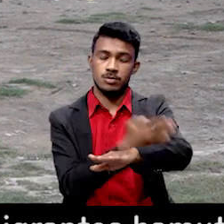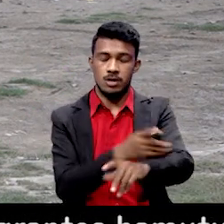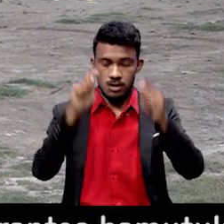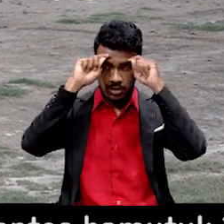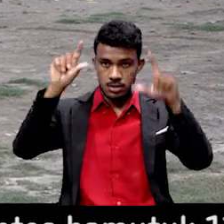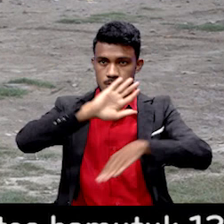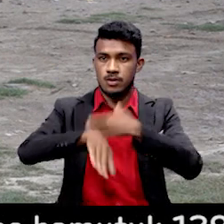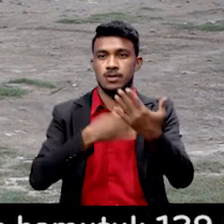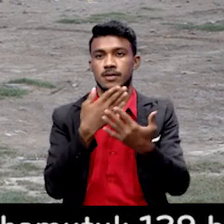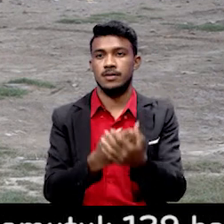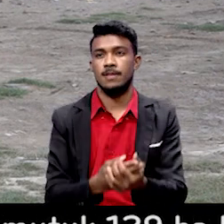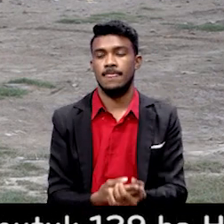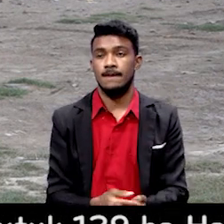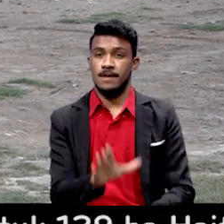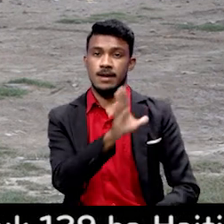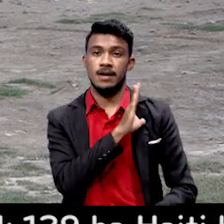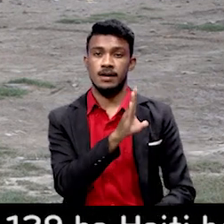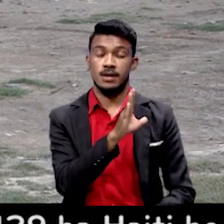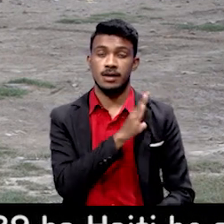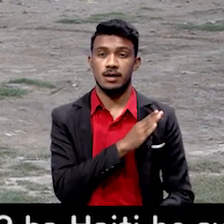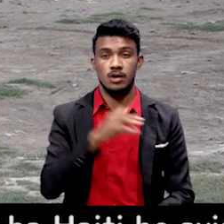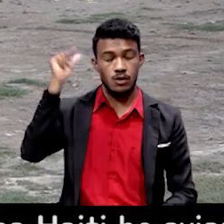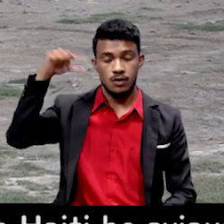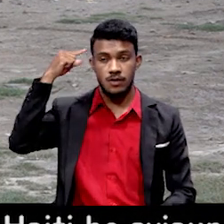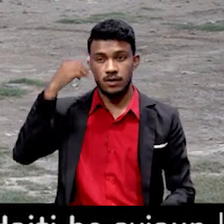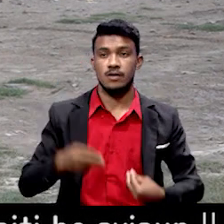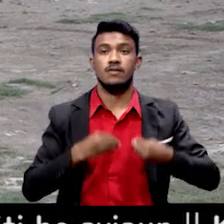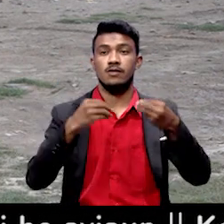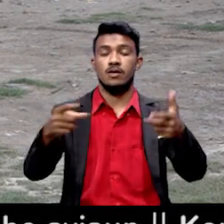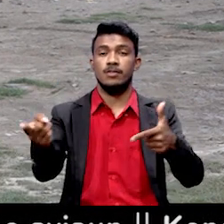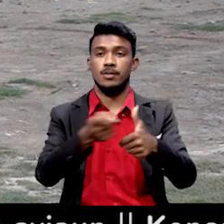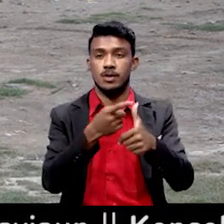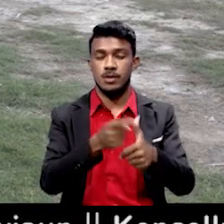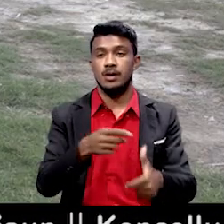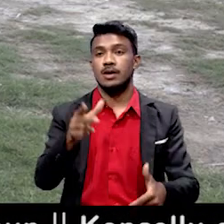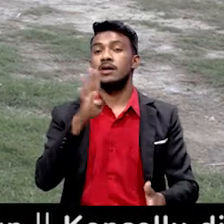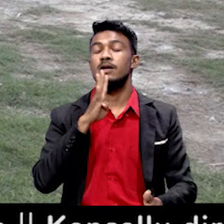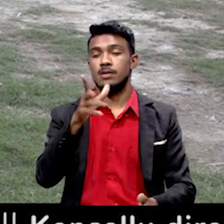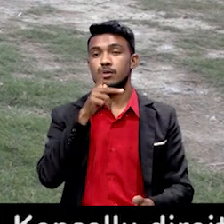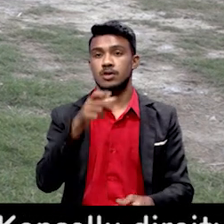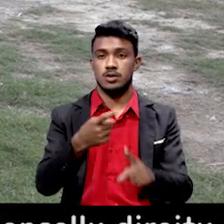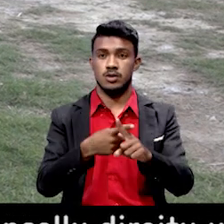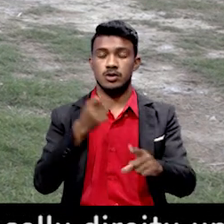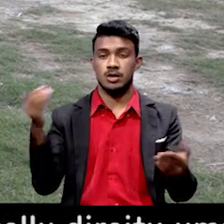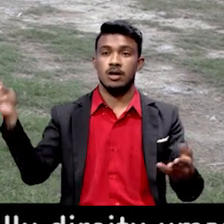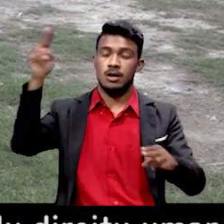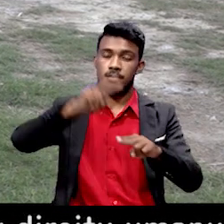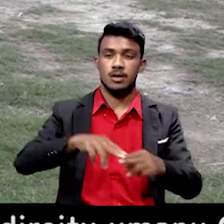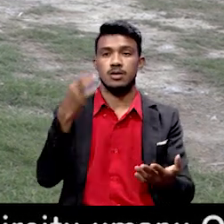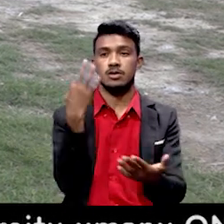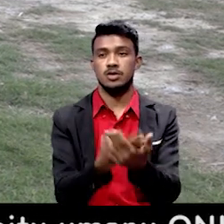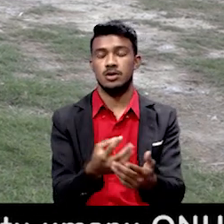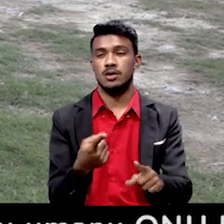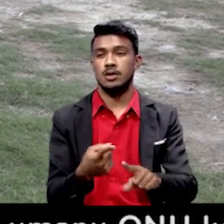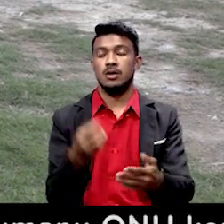hotu. Em Katak, governante sira se for prioridade ba lian português, li Rússia aumenta orçamento e